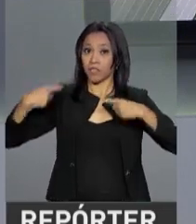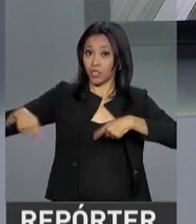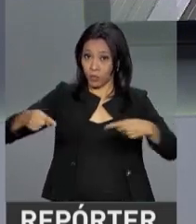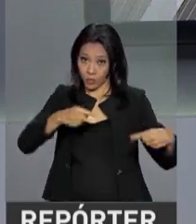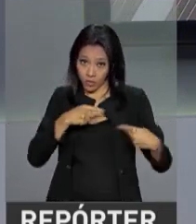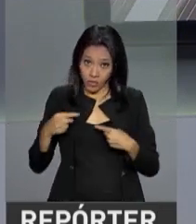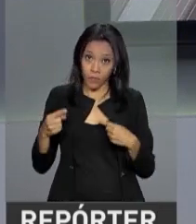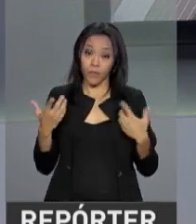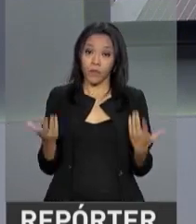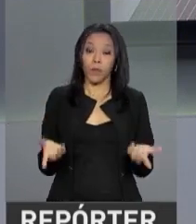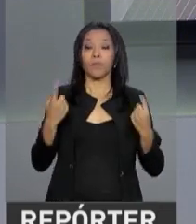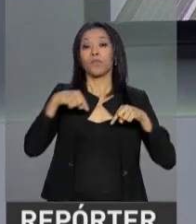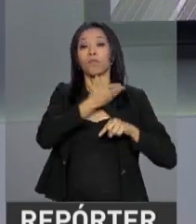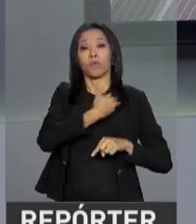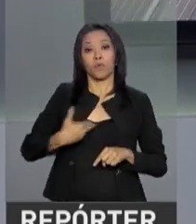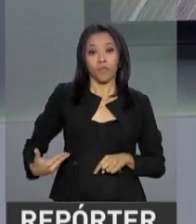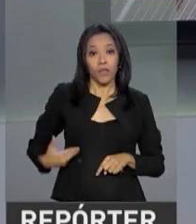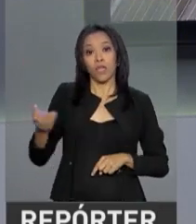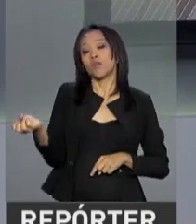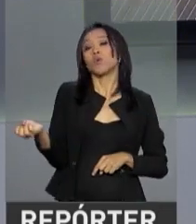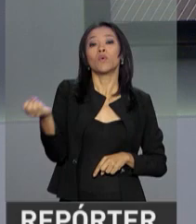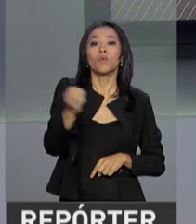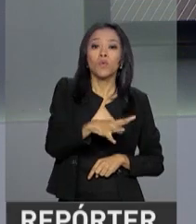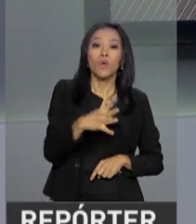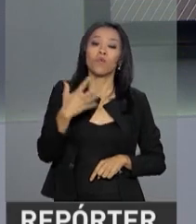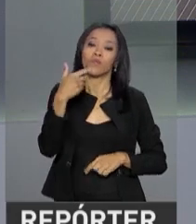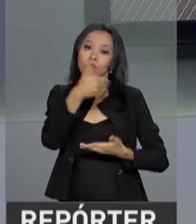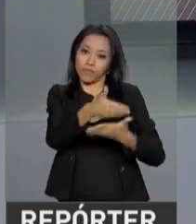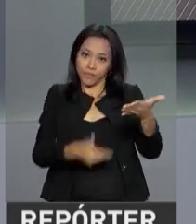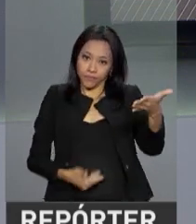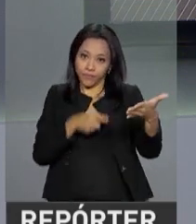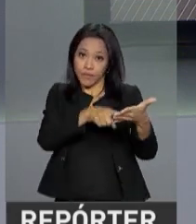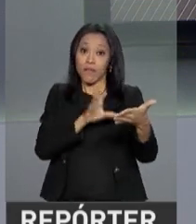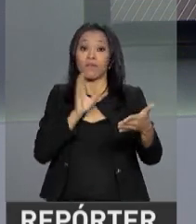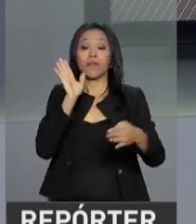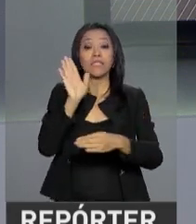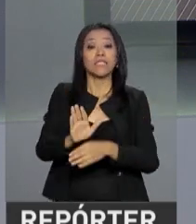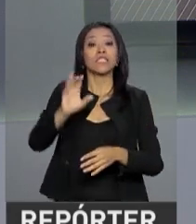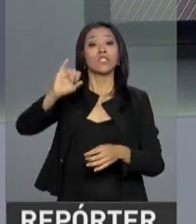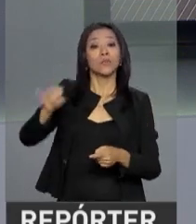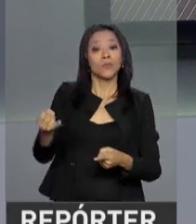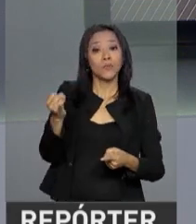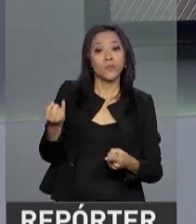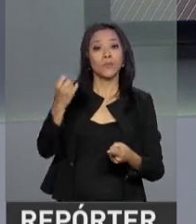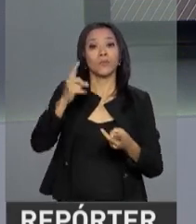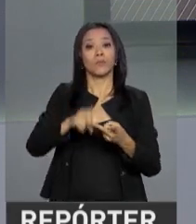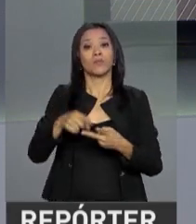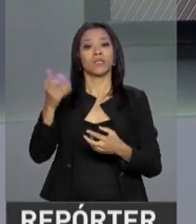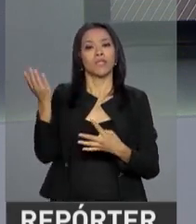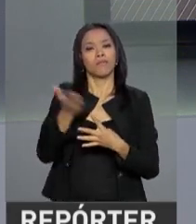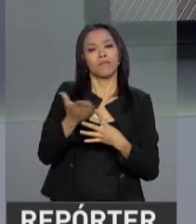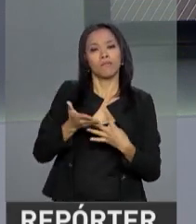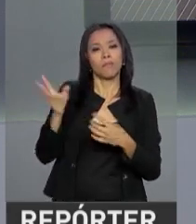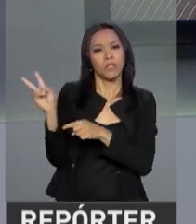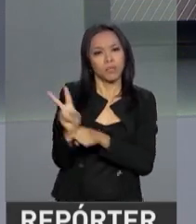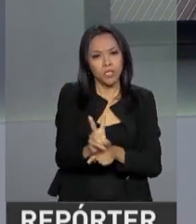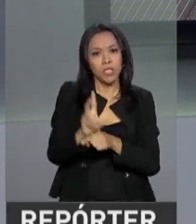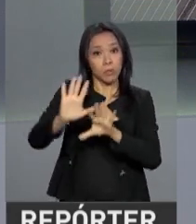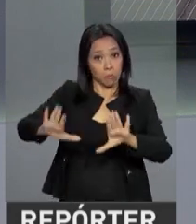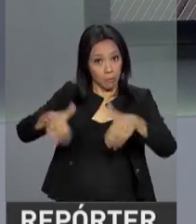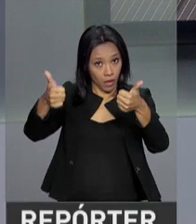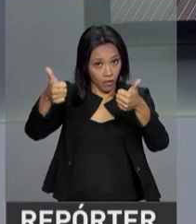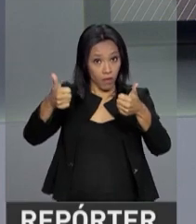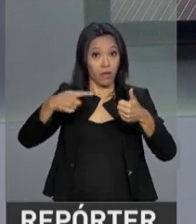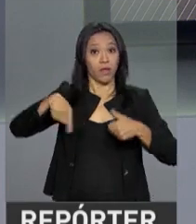governo o novo cadastro positivo vai beneficiar os consumidores com taxas de juros e condições de financiamentos melhores as